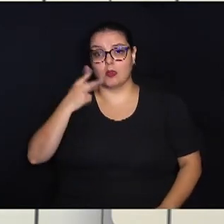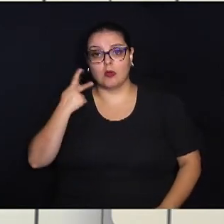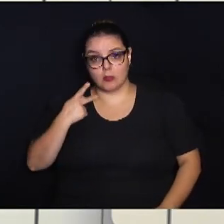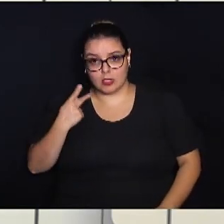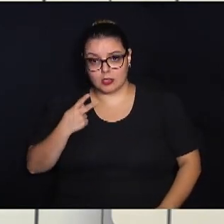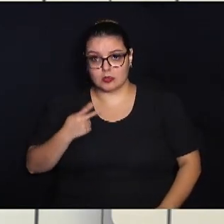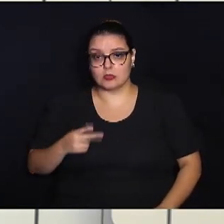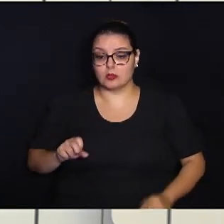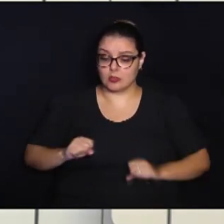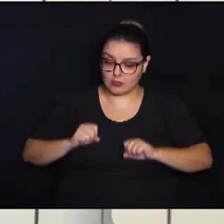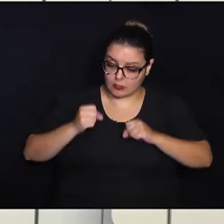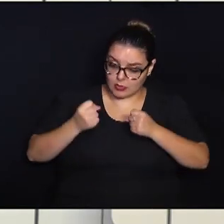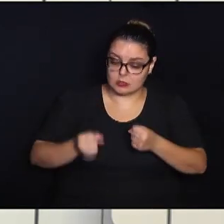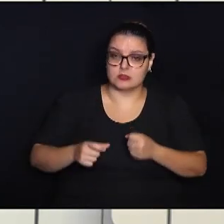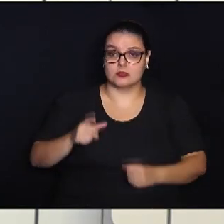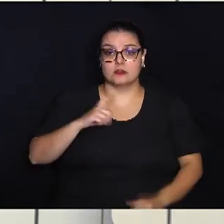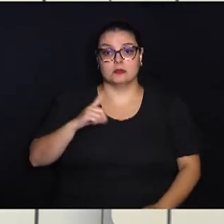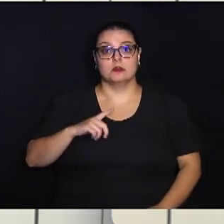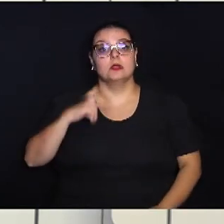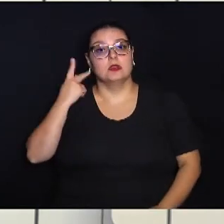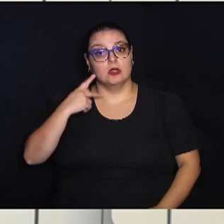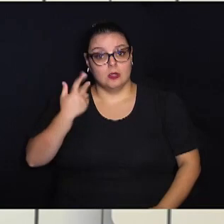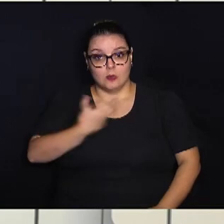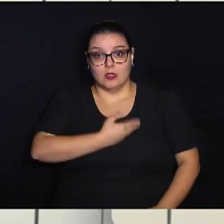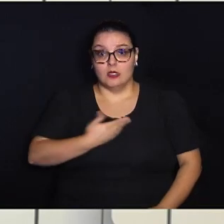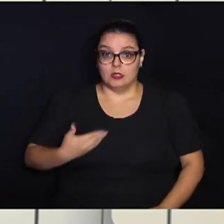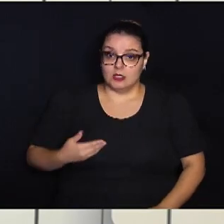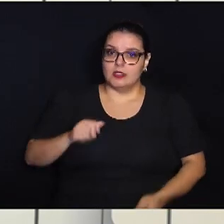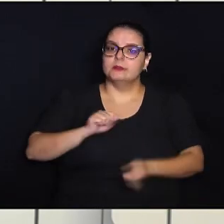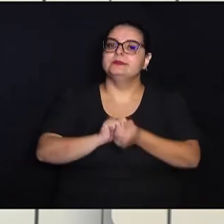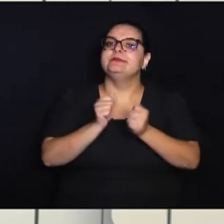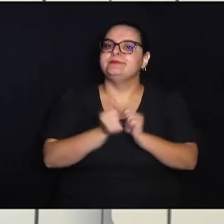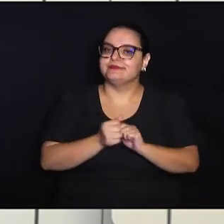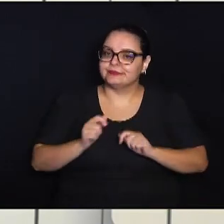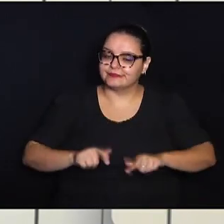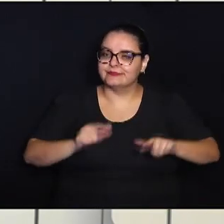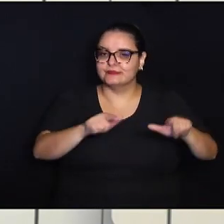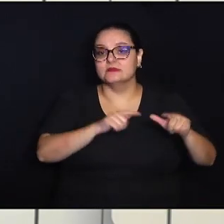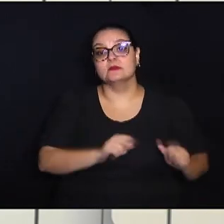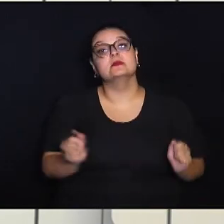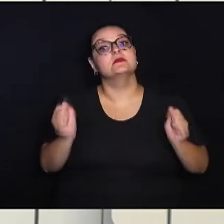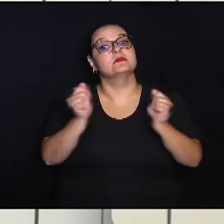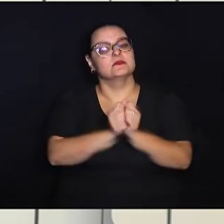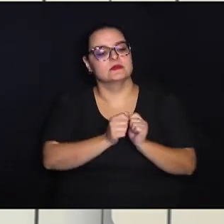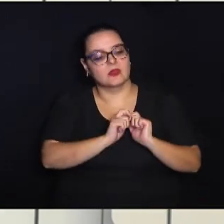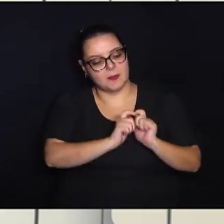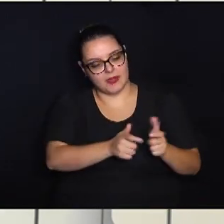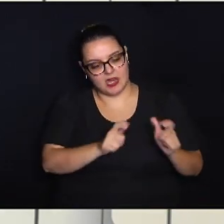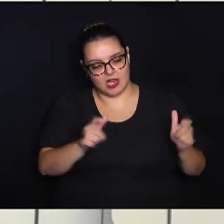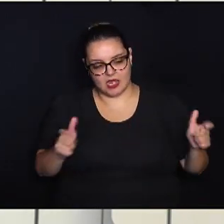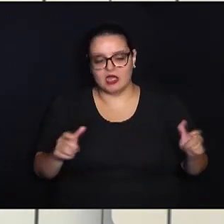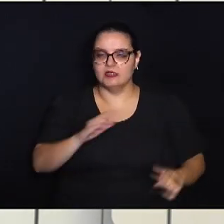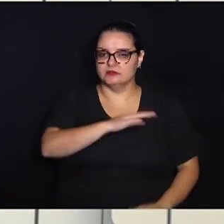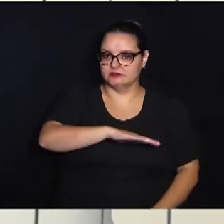a necessidade de ter políticas públicas adequadas para acompanhar o crescimento da região.